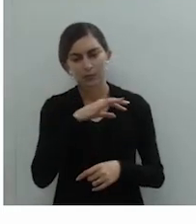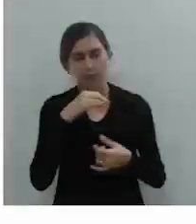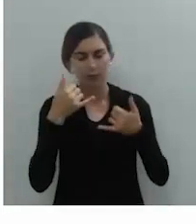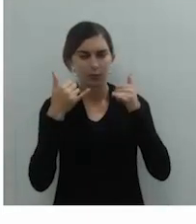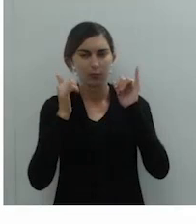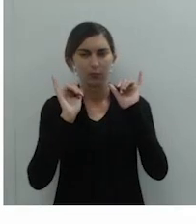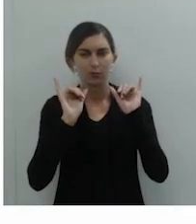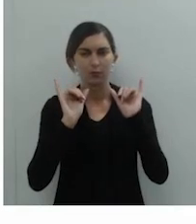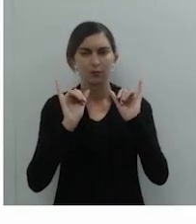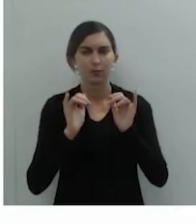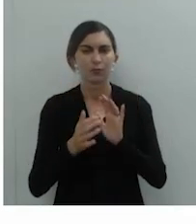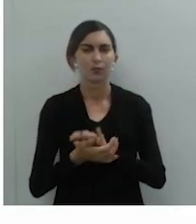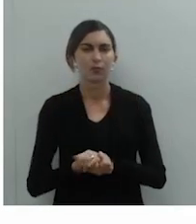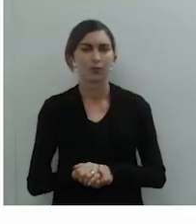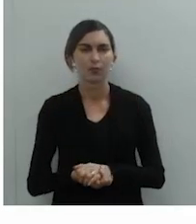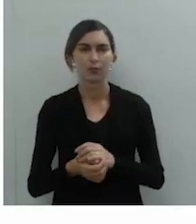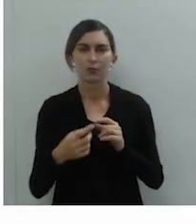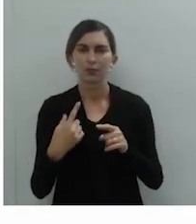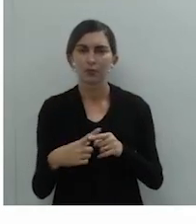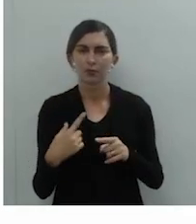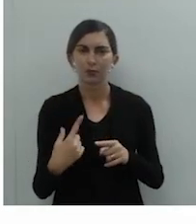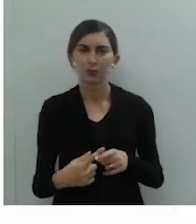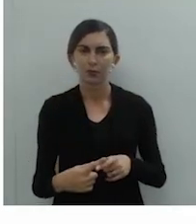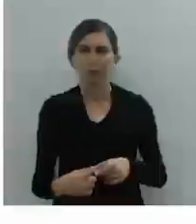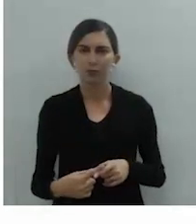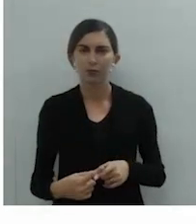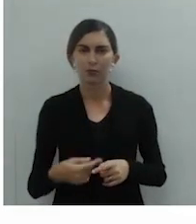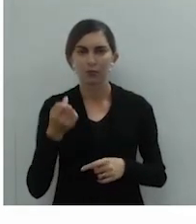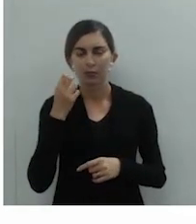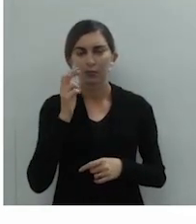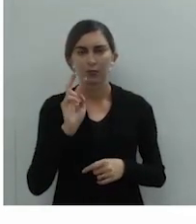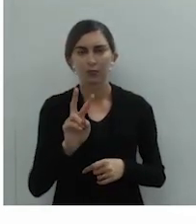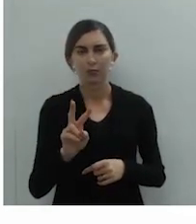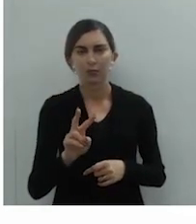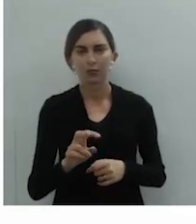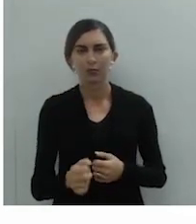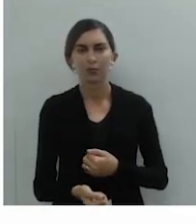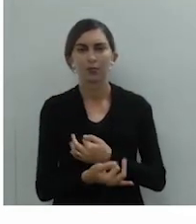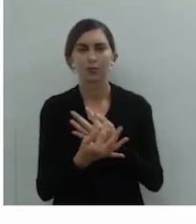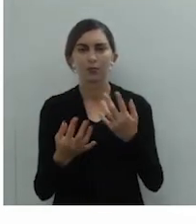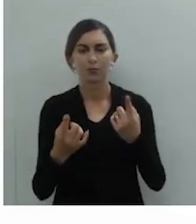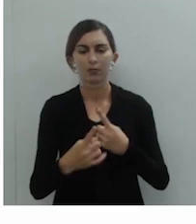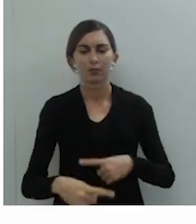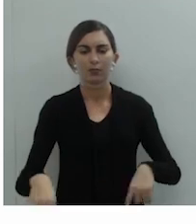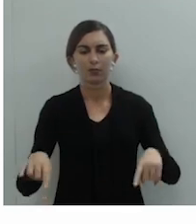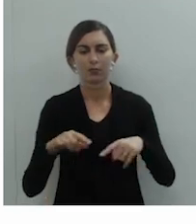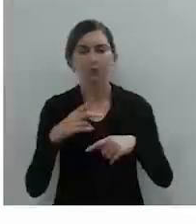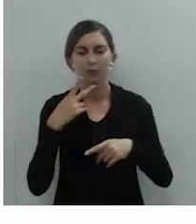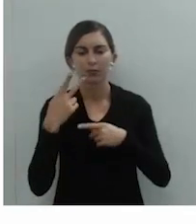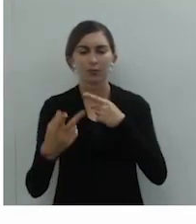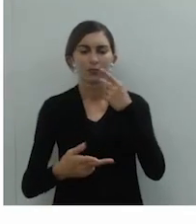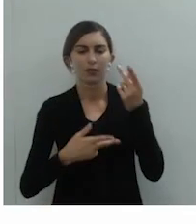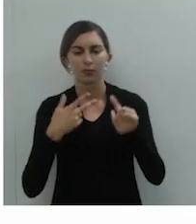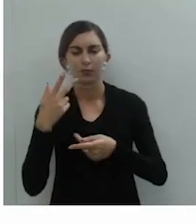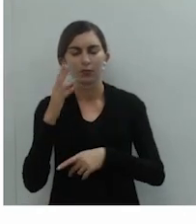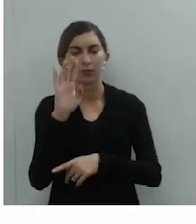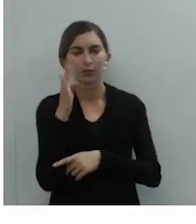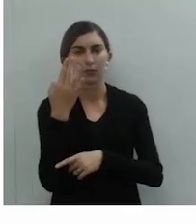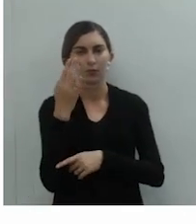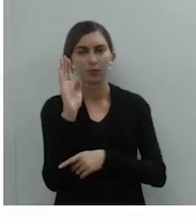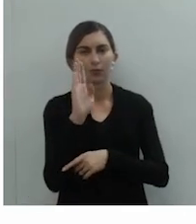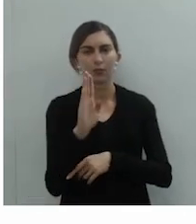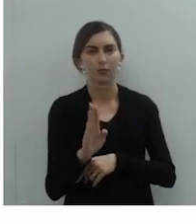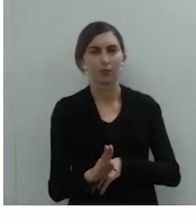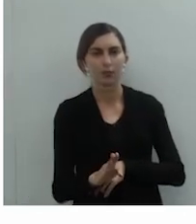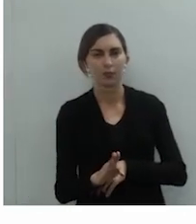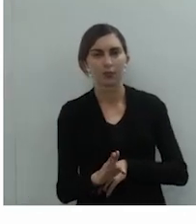gado. Por quê? Veja só, gente, quando nós falamos do pau-brasil,